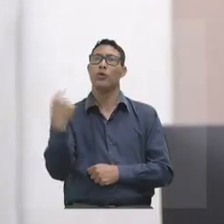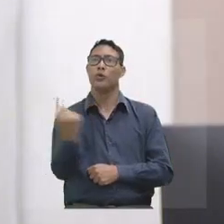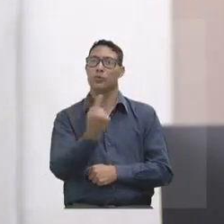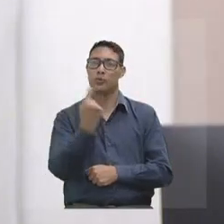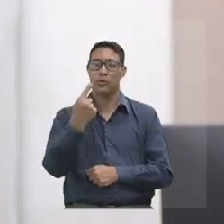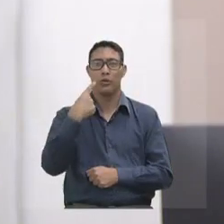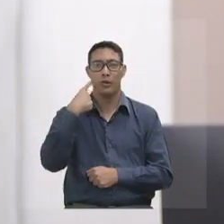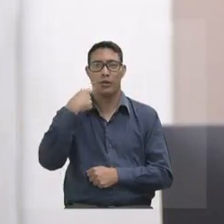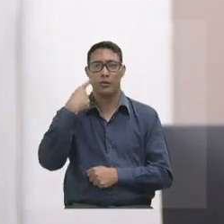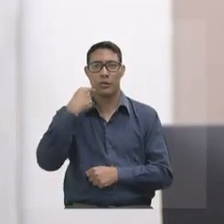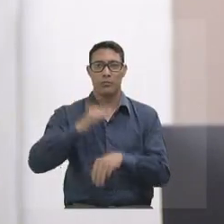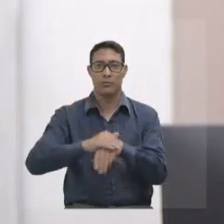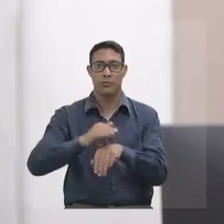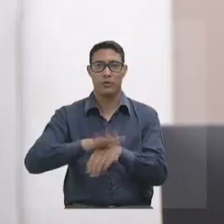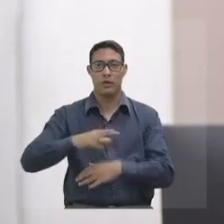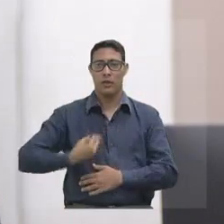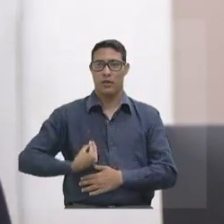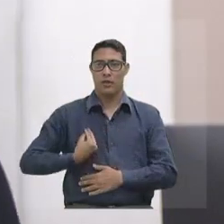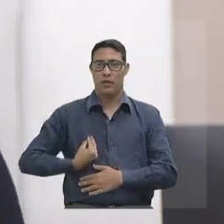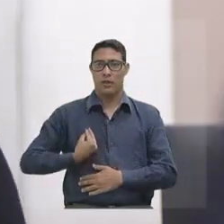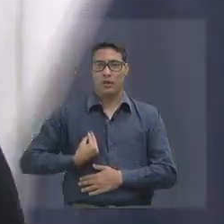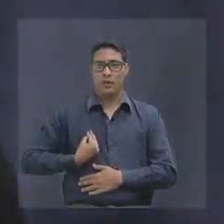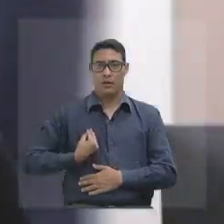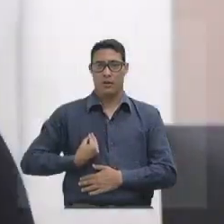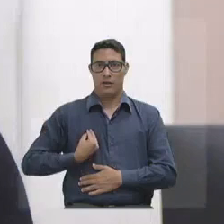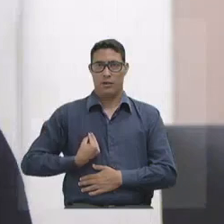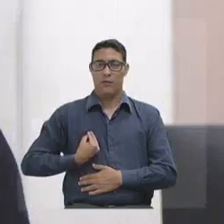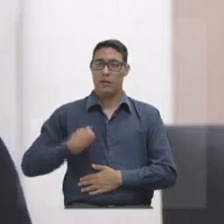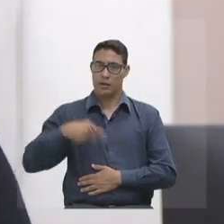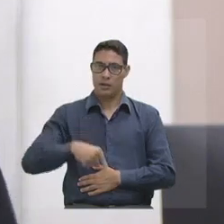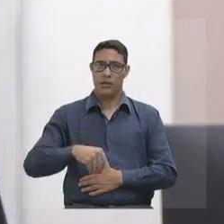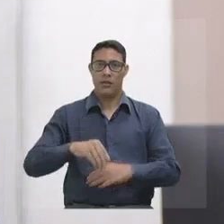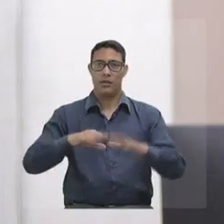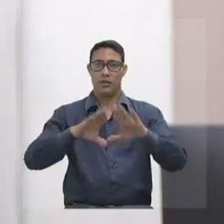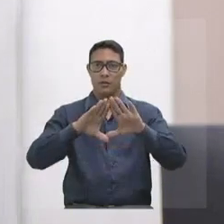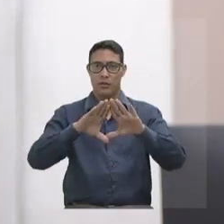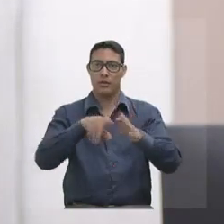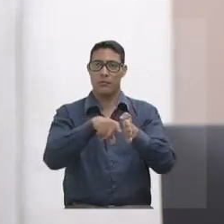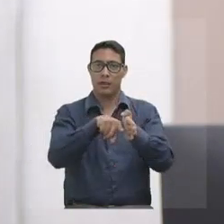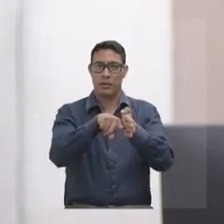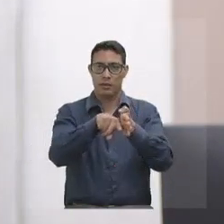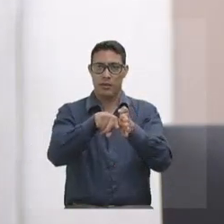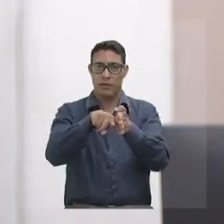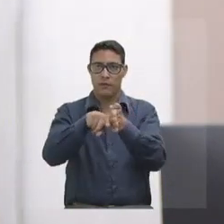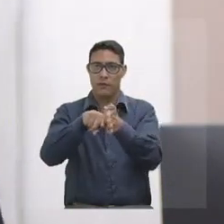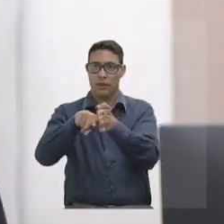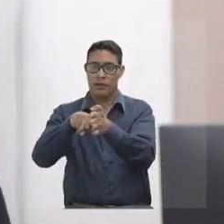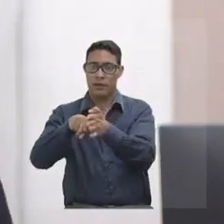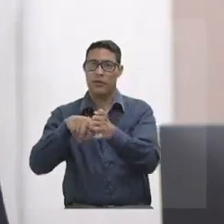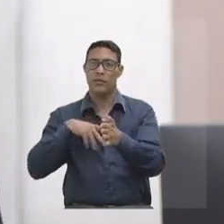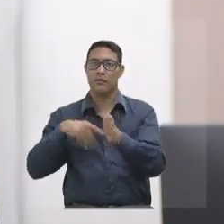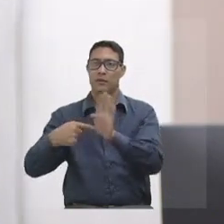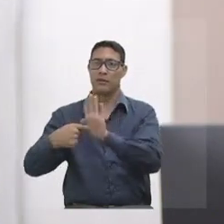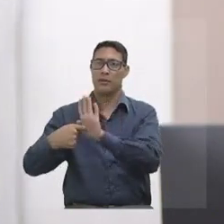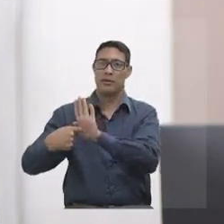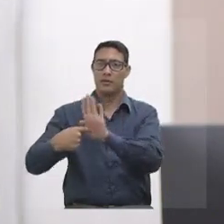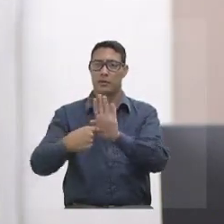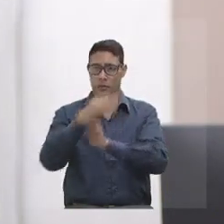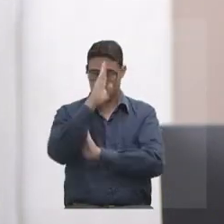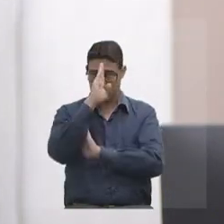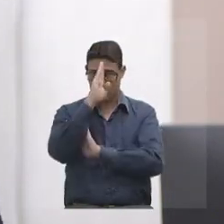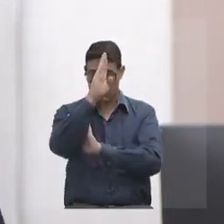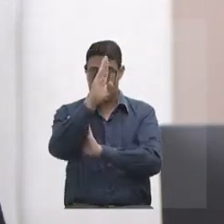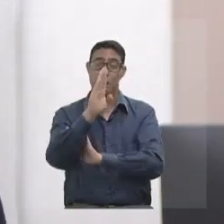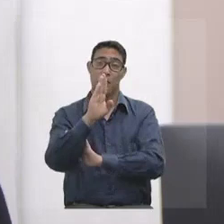aqui também presentes na Assembleia fiscaliza nós vamos apresentar os principais resultados